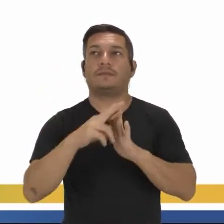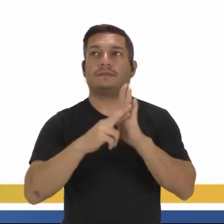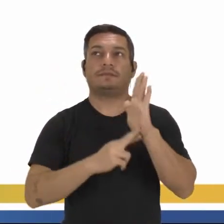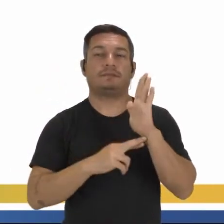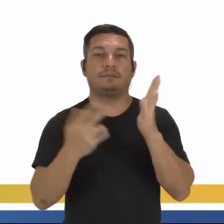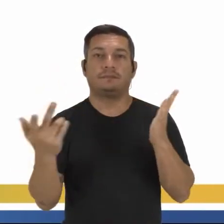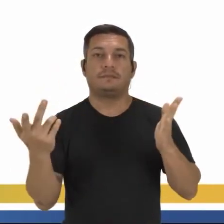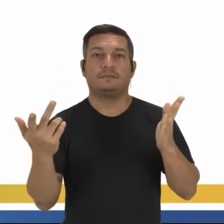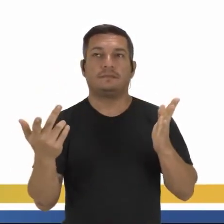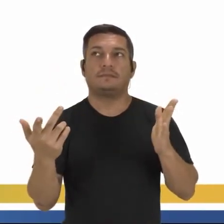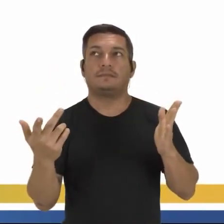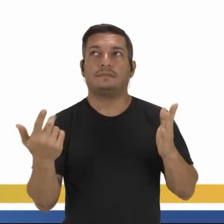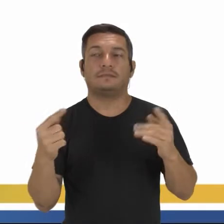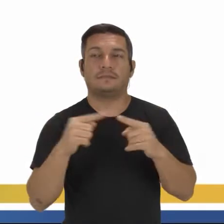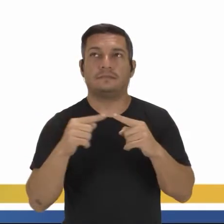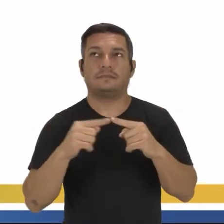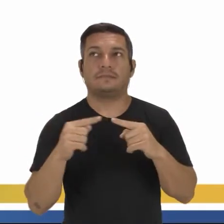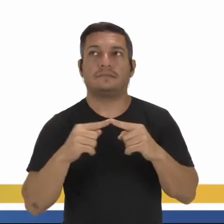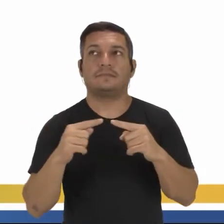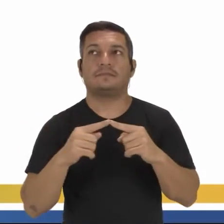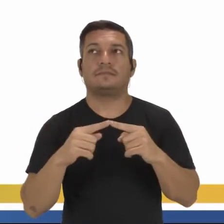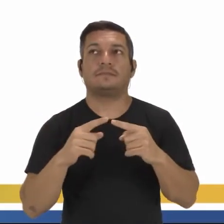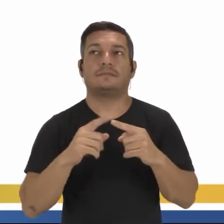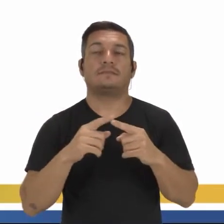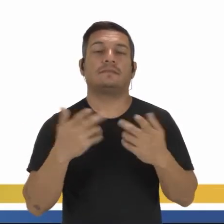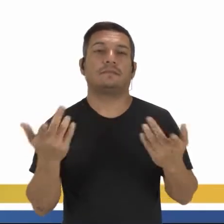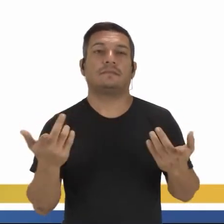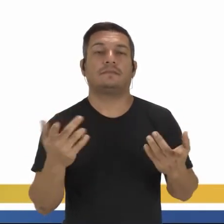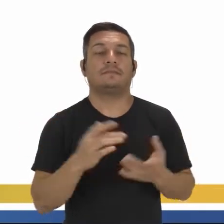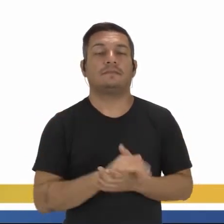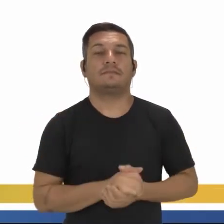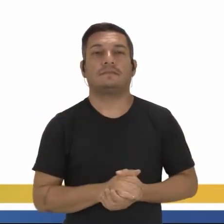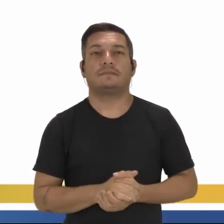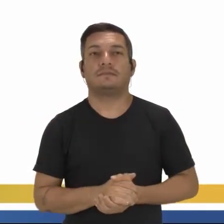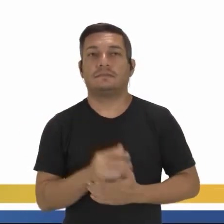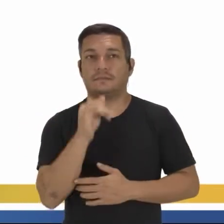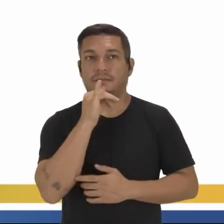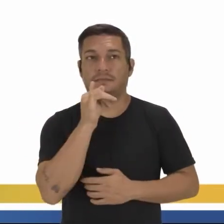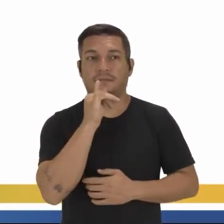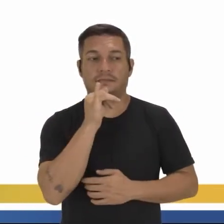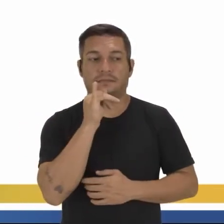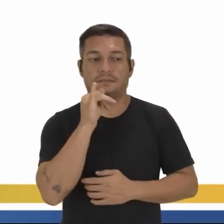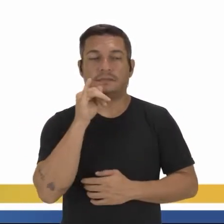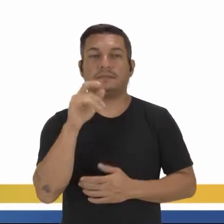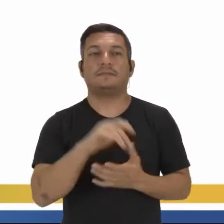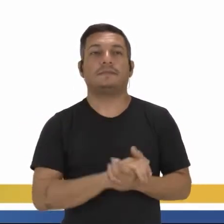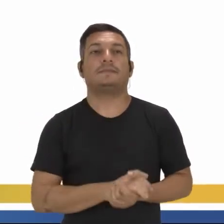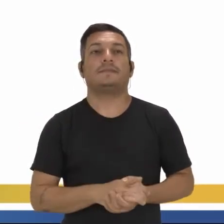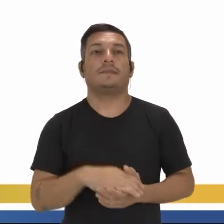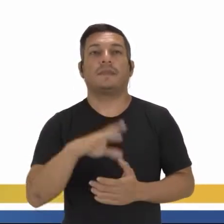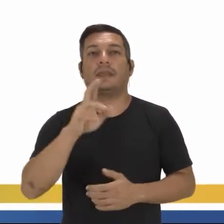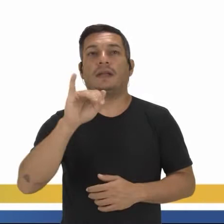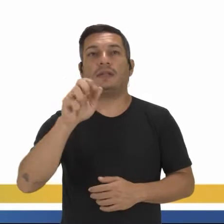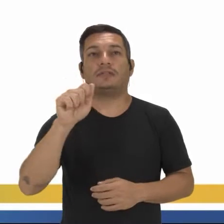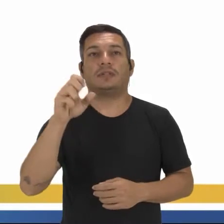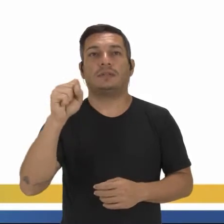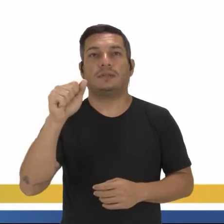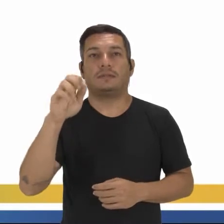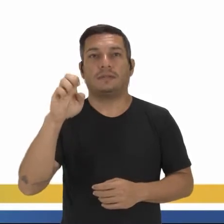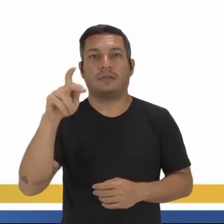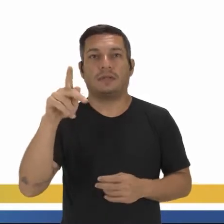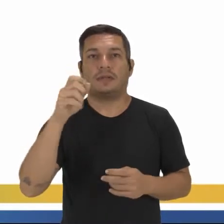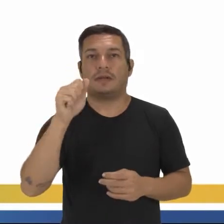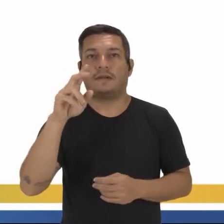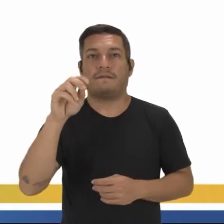faz parte das terminações das oxítonas que são acentuadas. Exemplo, então, das oxítonas. Cajá, sapé,